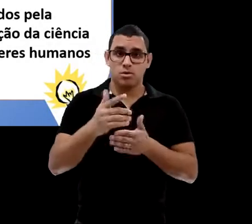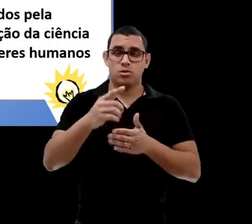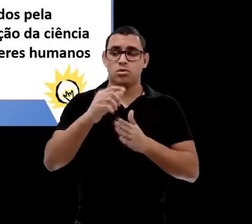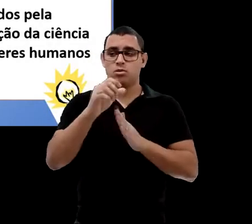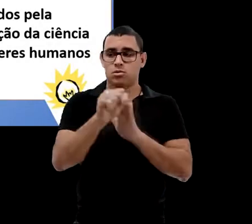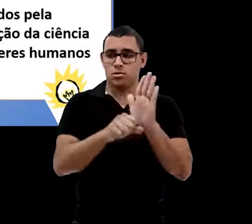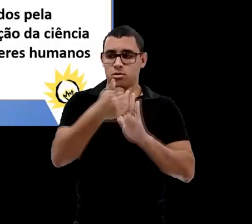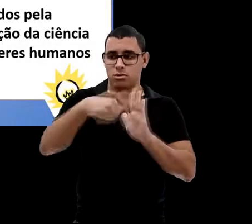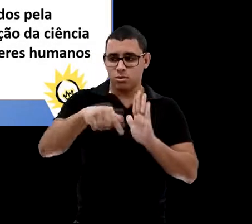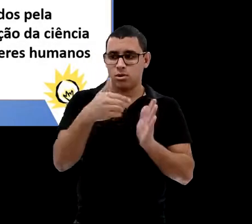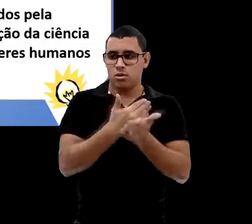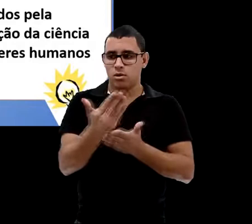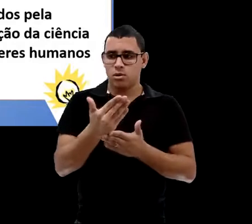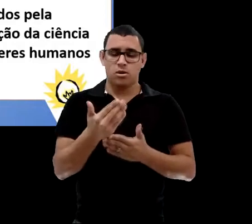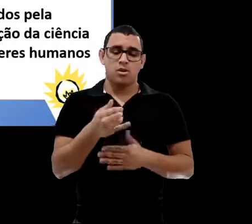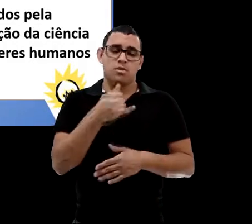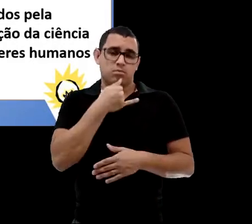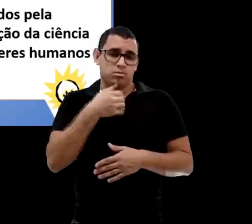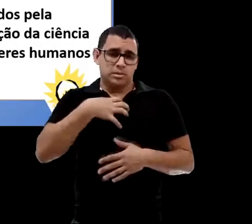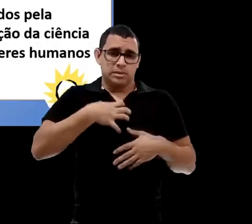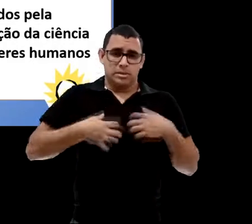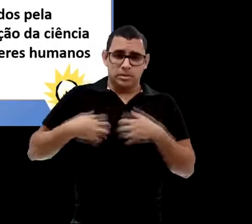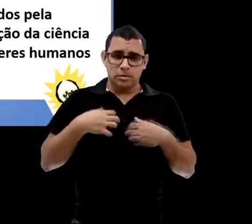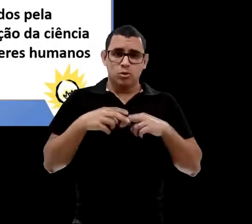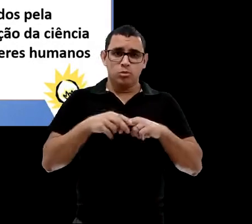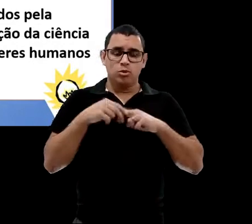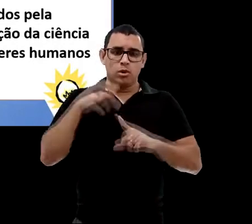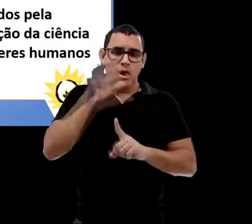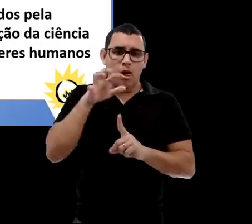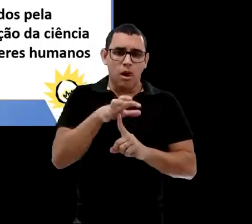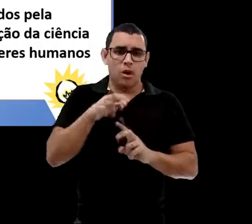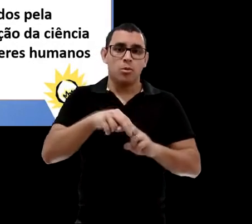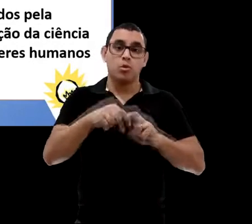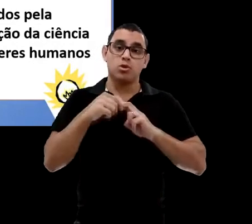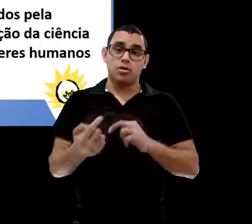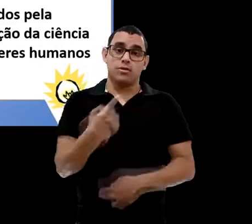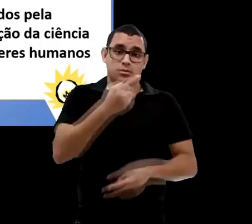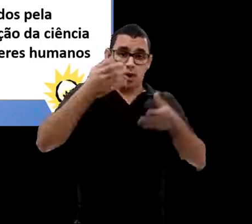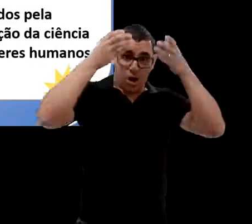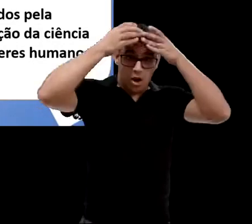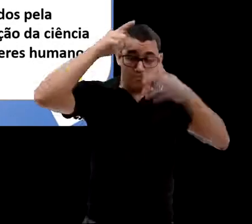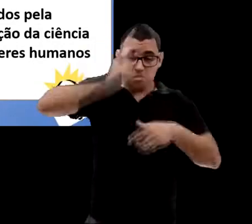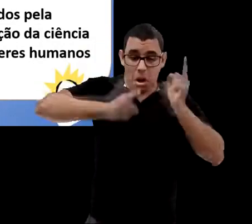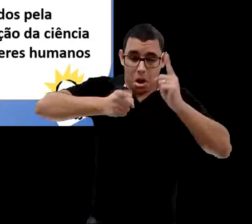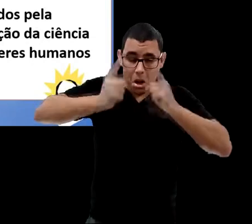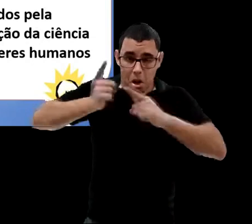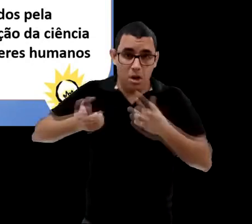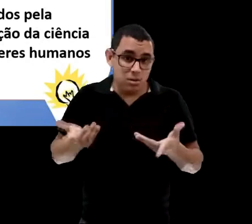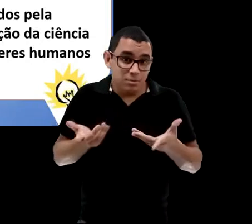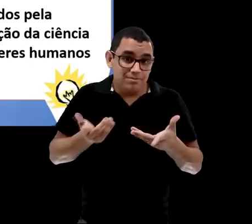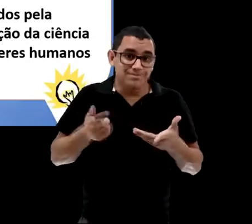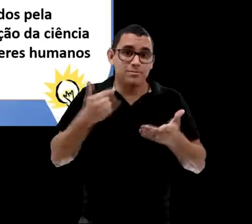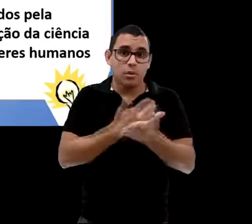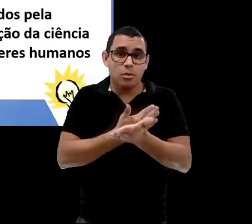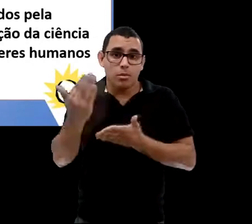em meio à insatisfação por causa da opressão exercida pelos monarcas absolutistas, então, estou reforçando essa ideia aí, surgiu essa